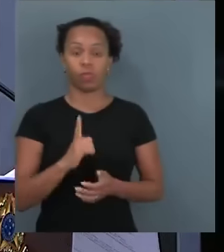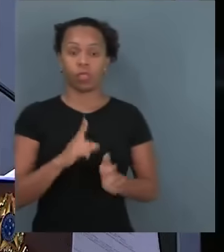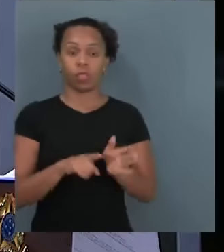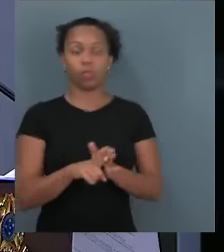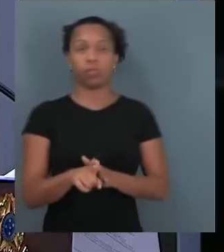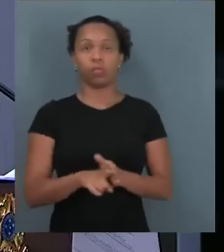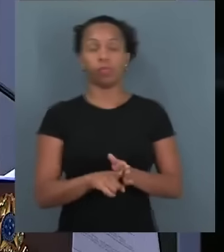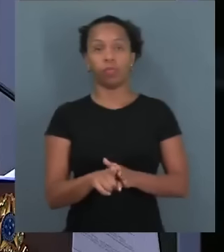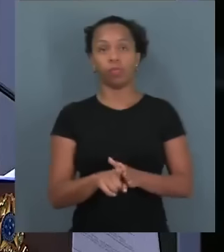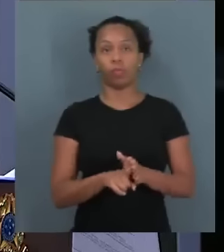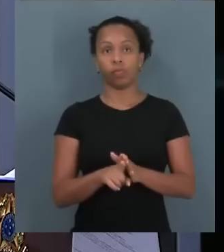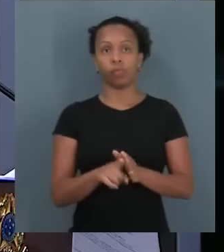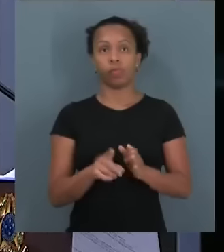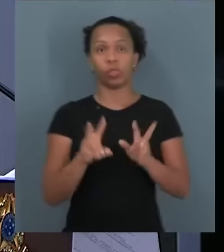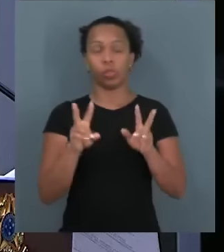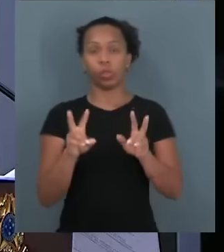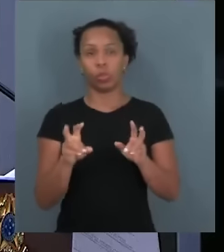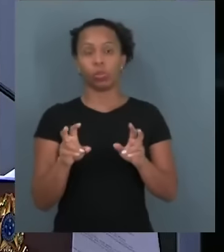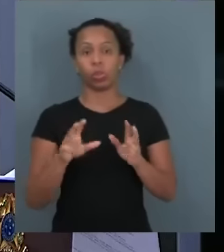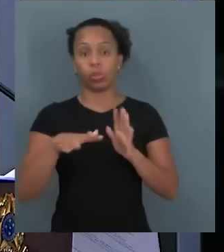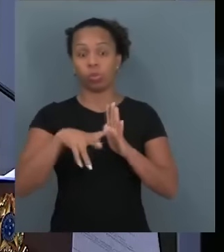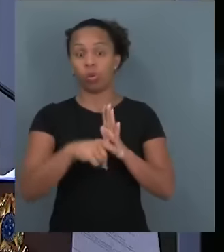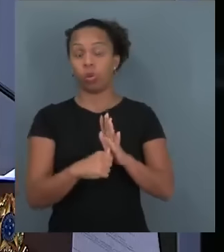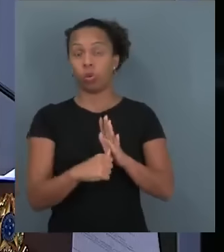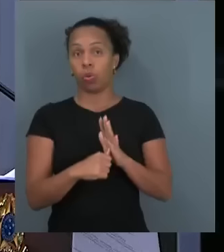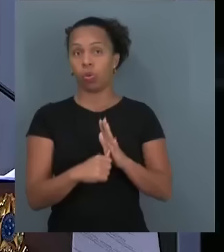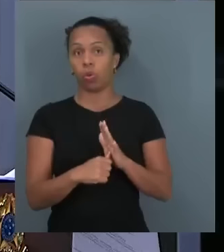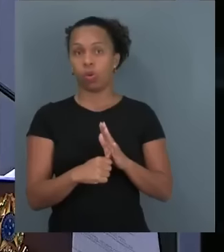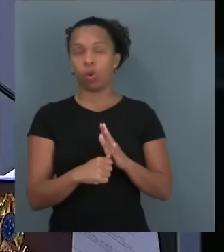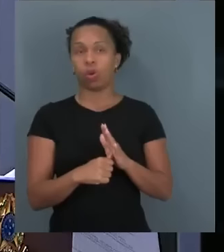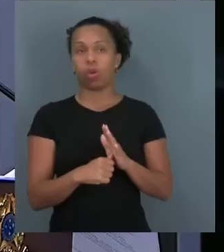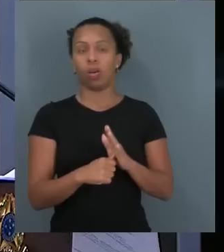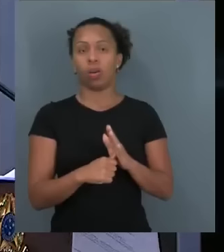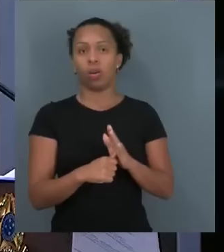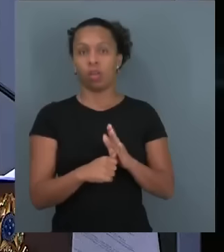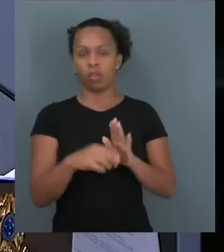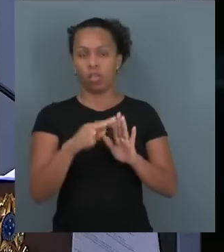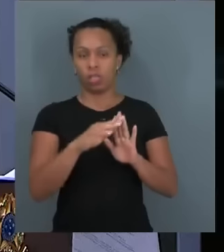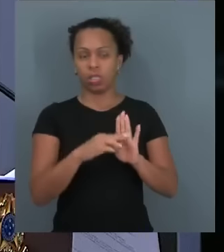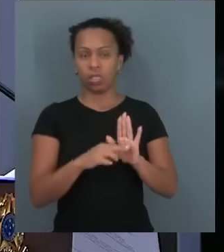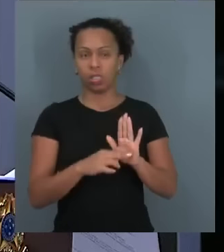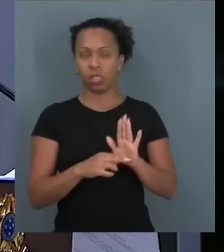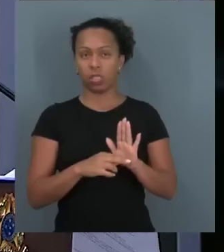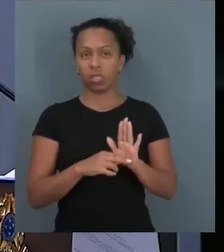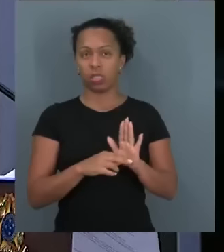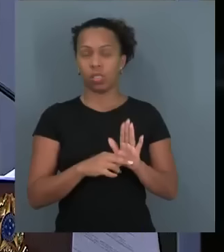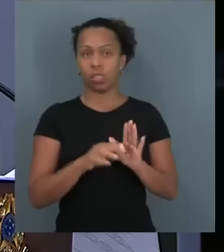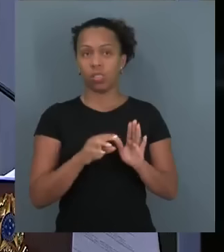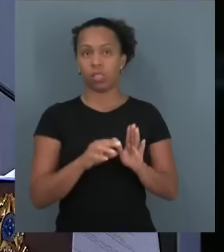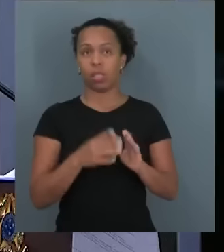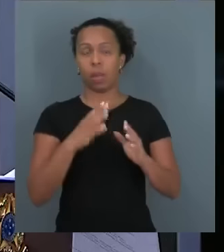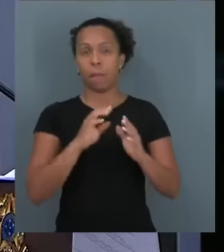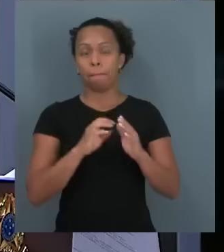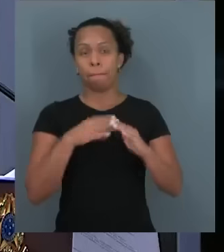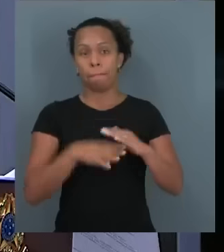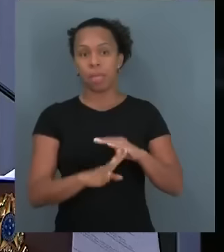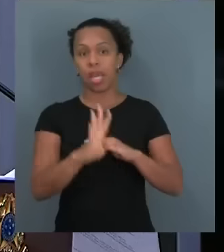investigação sobre possível fraude em registros migratórios dos Estados Unidos.